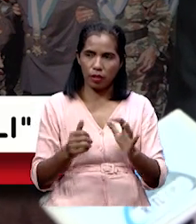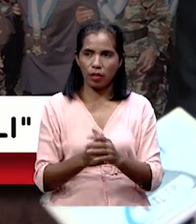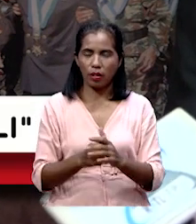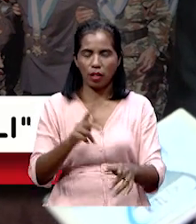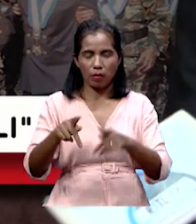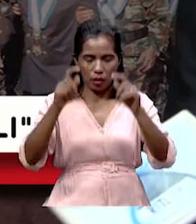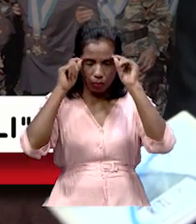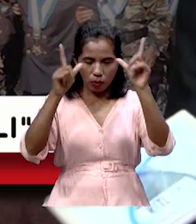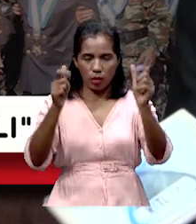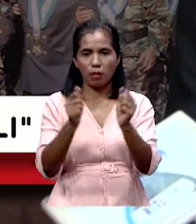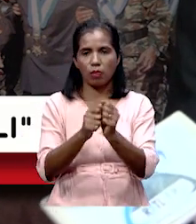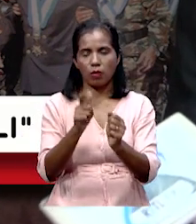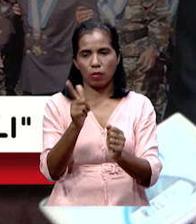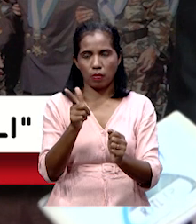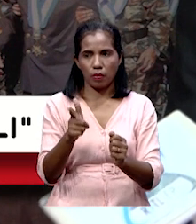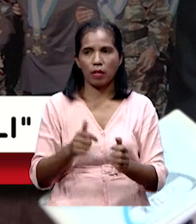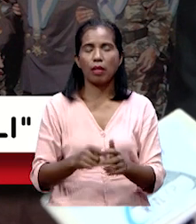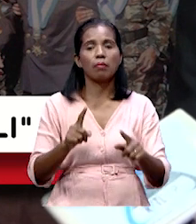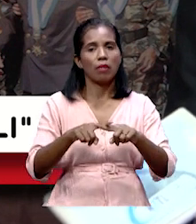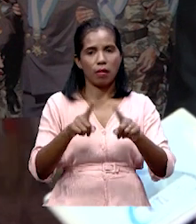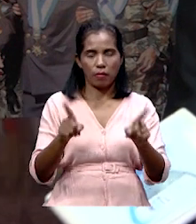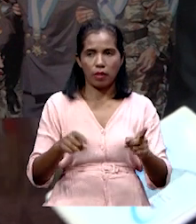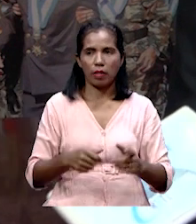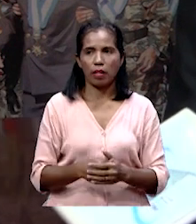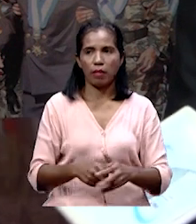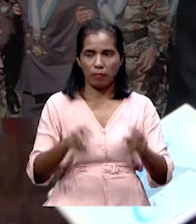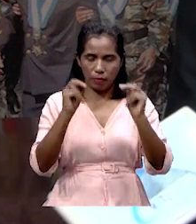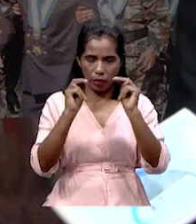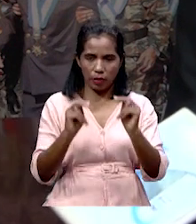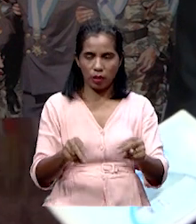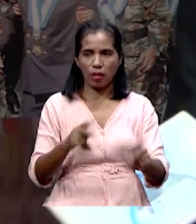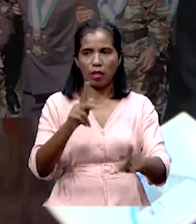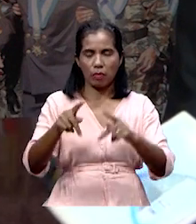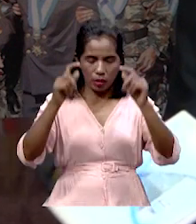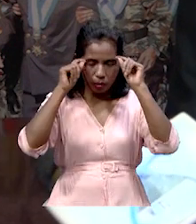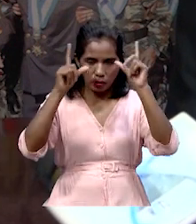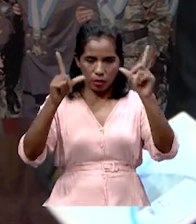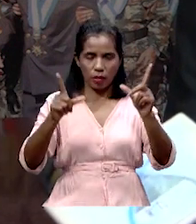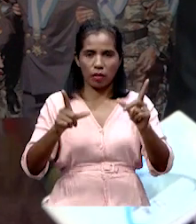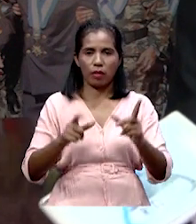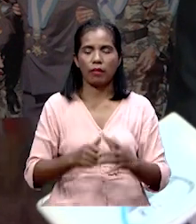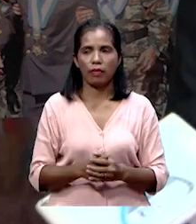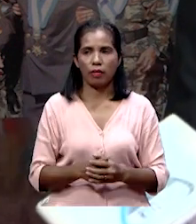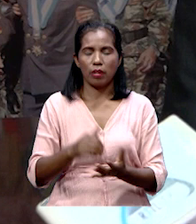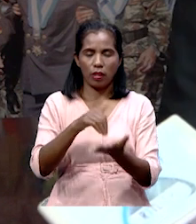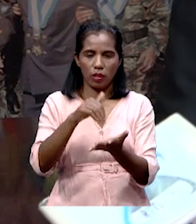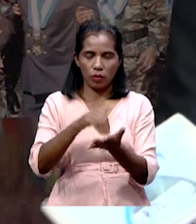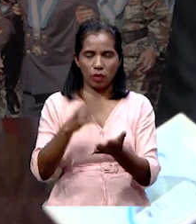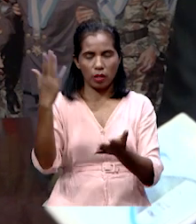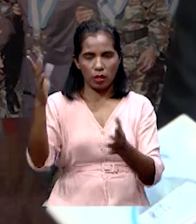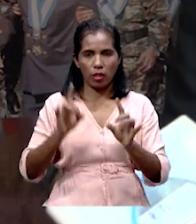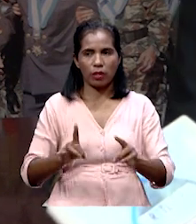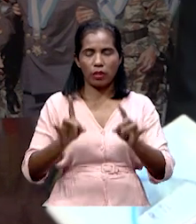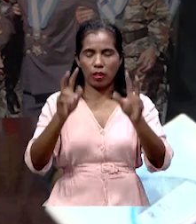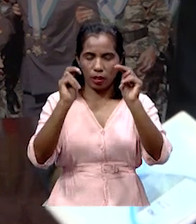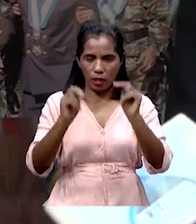Timorona in Gonulu. Mai be precisamente Timorona nebe mak to apply ba estudo in Australia ten de haten